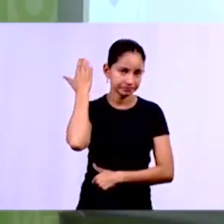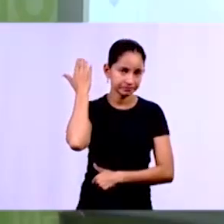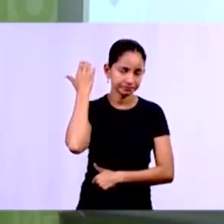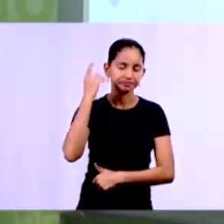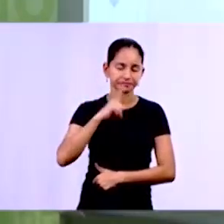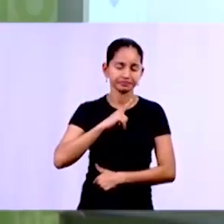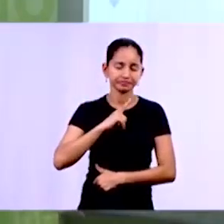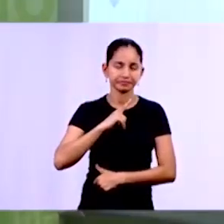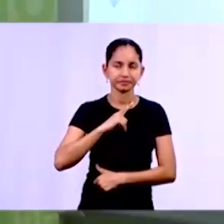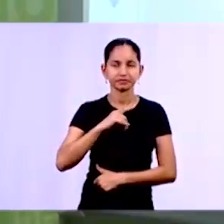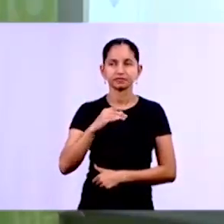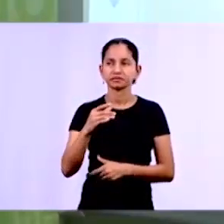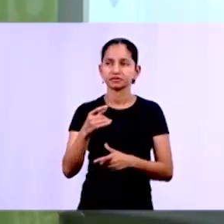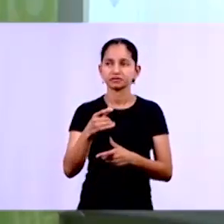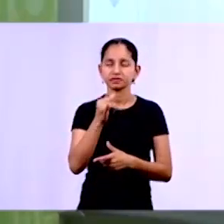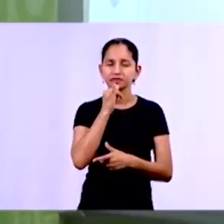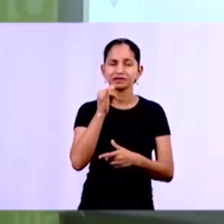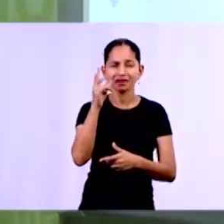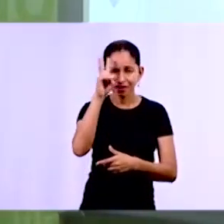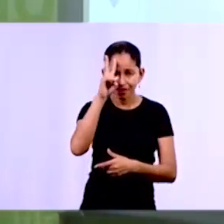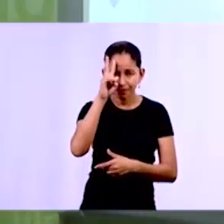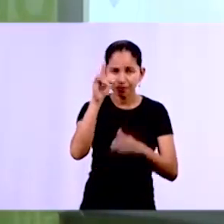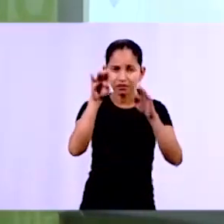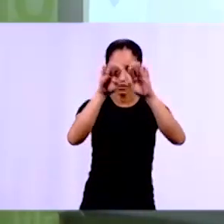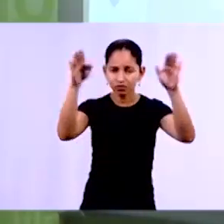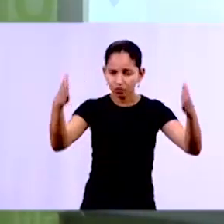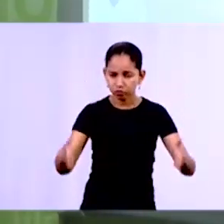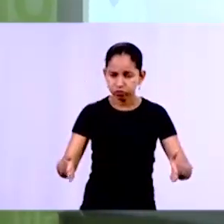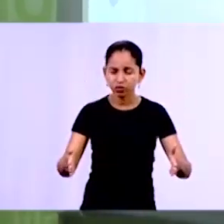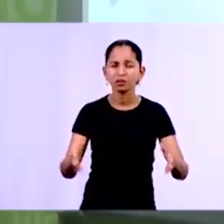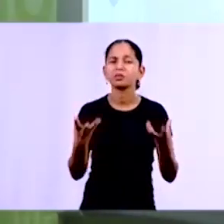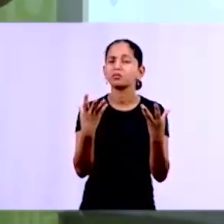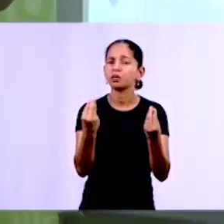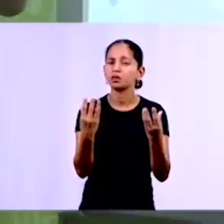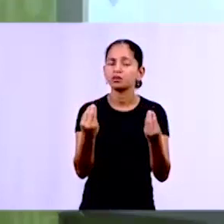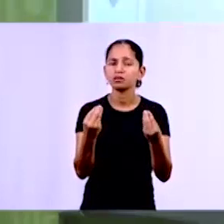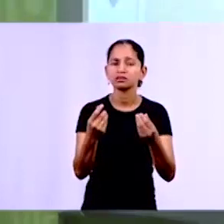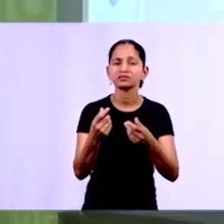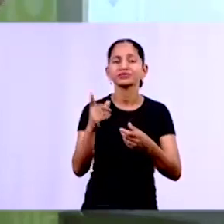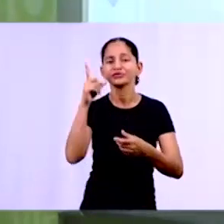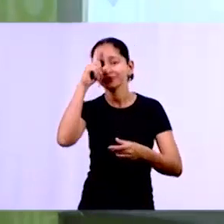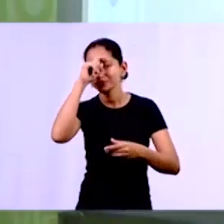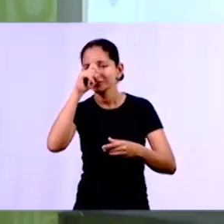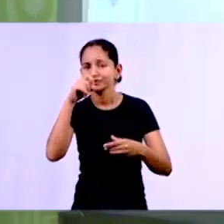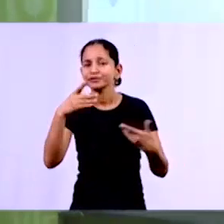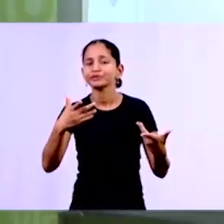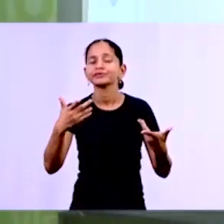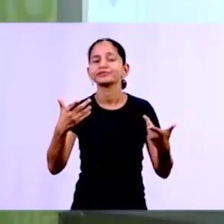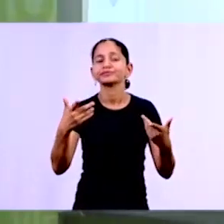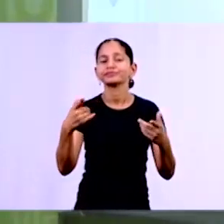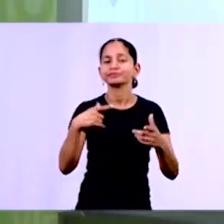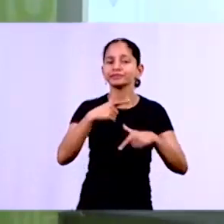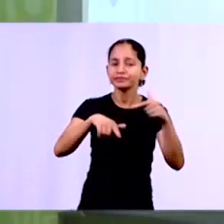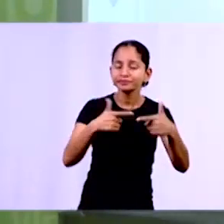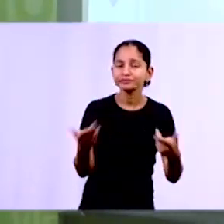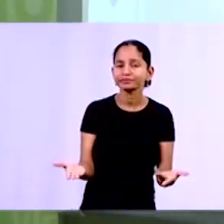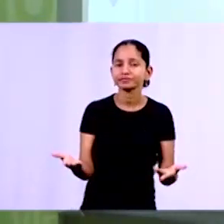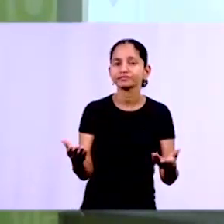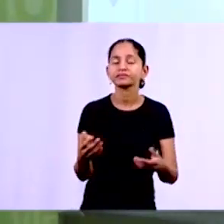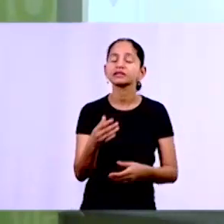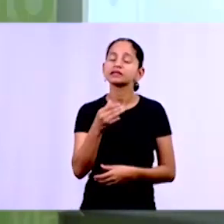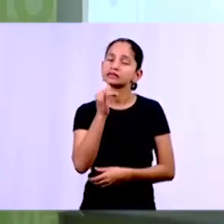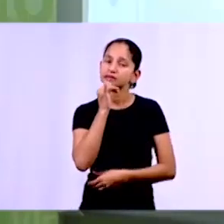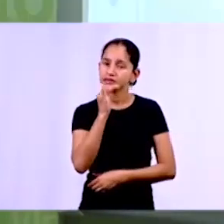computadores, os servidores eram torre, né, ocupavam muito espaço, então acabava, como posso